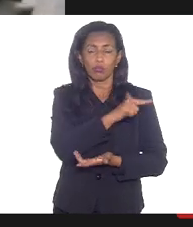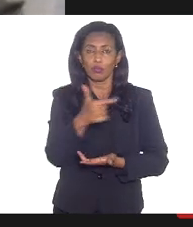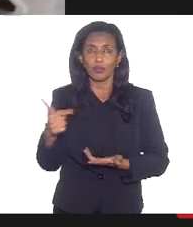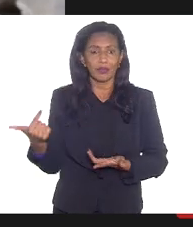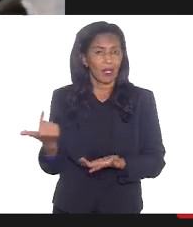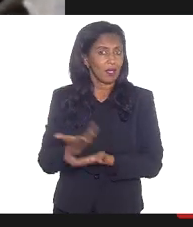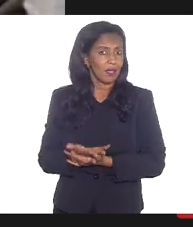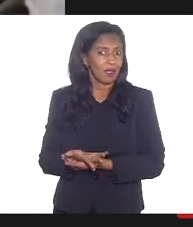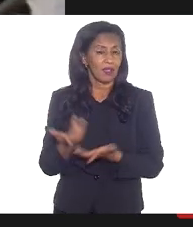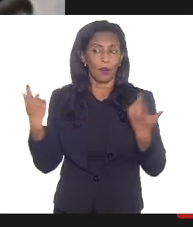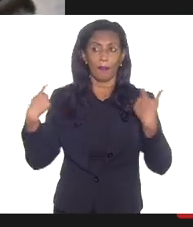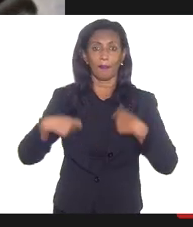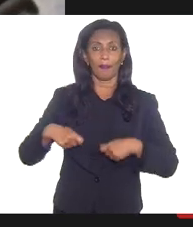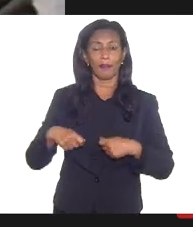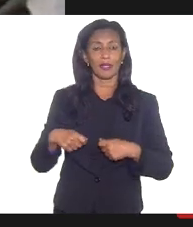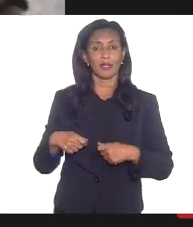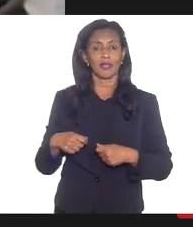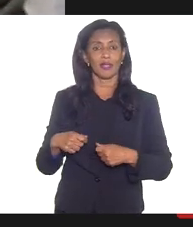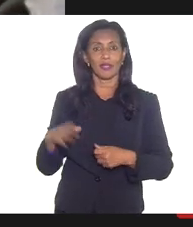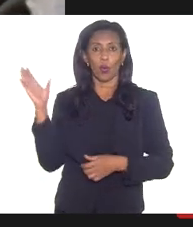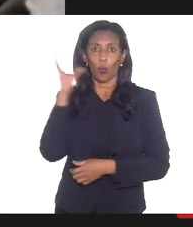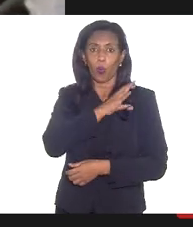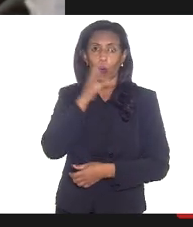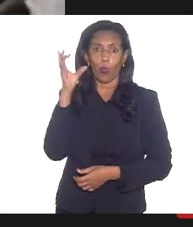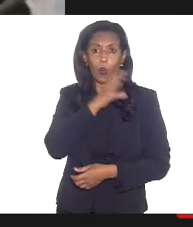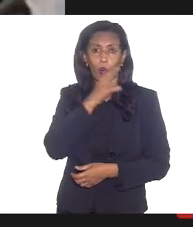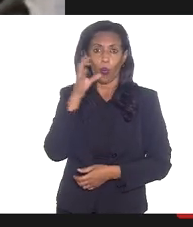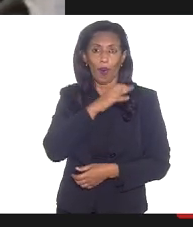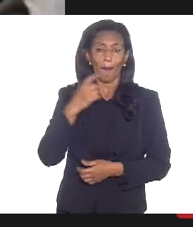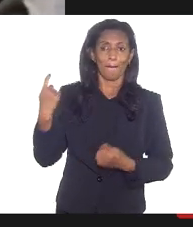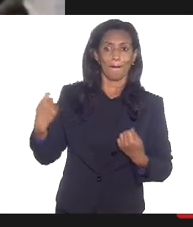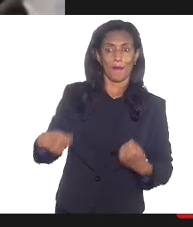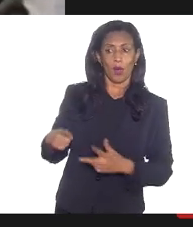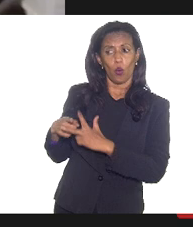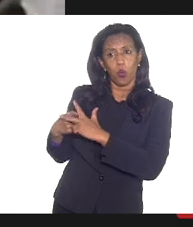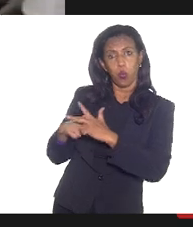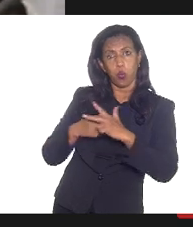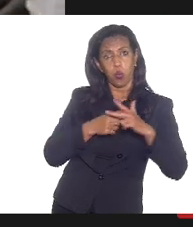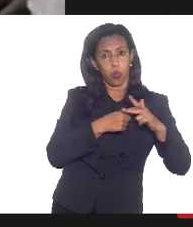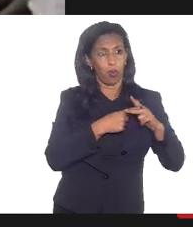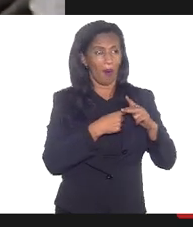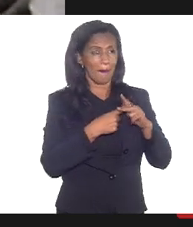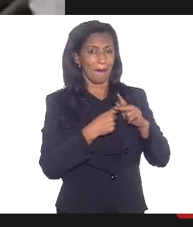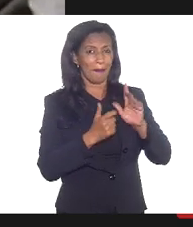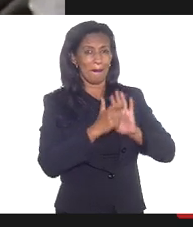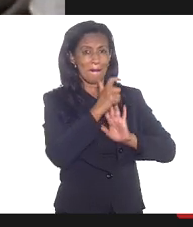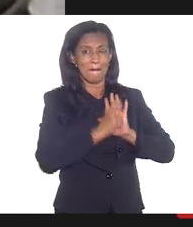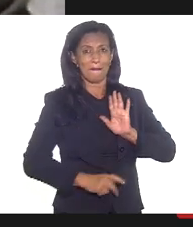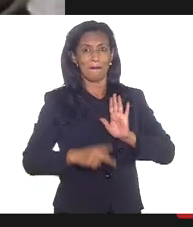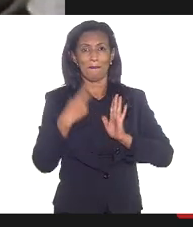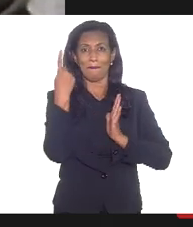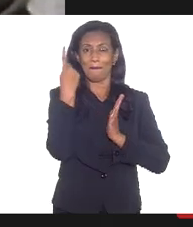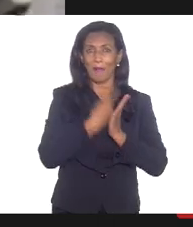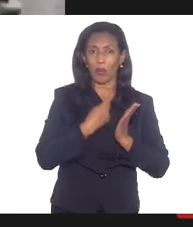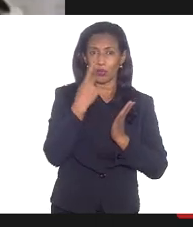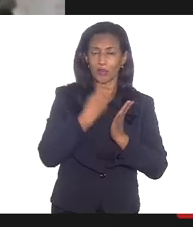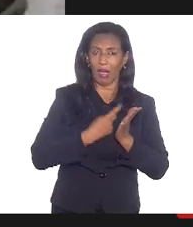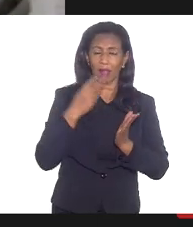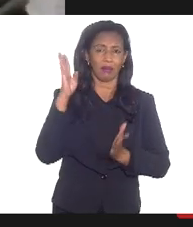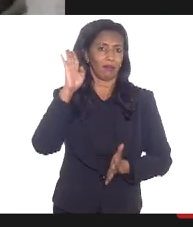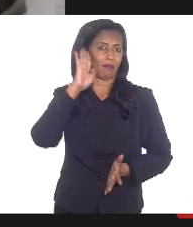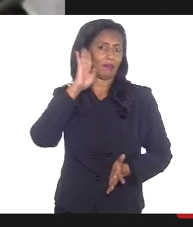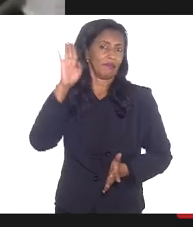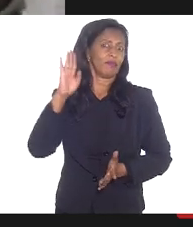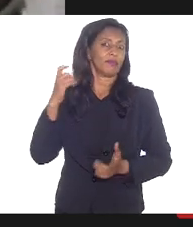que precisaria de urgência ser pautada primeiro